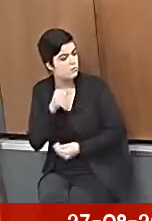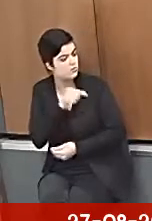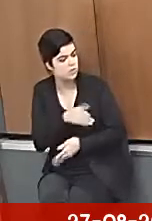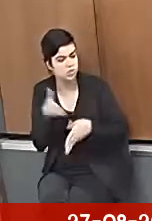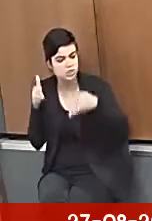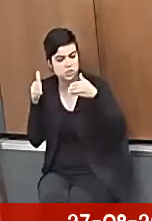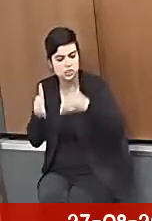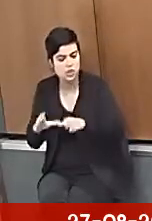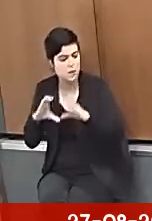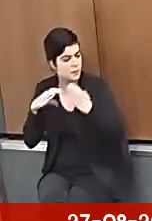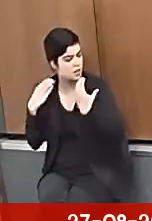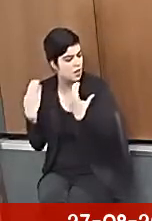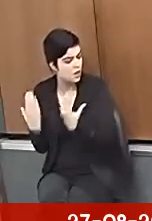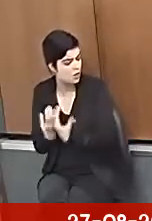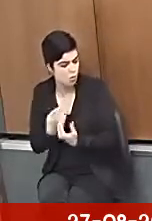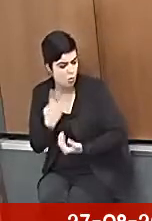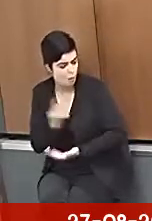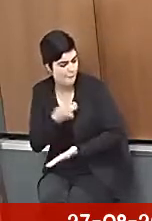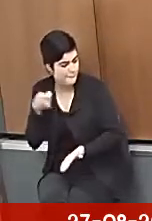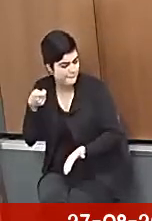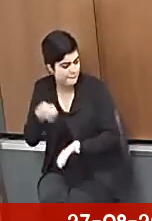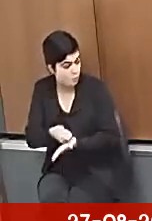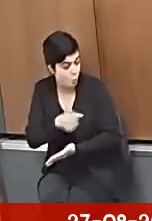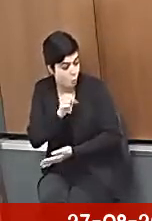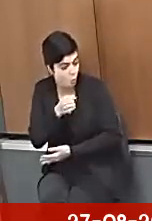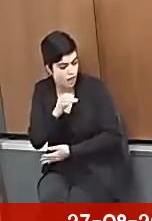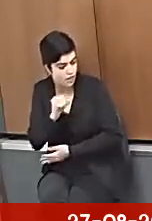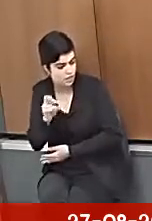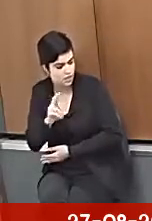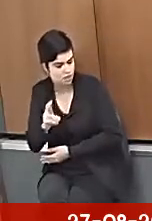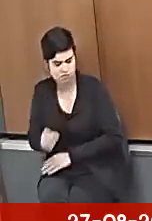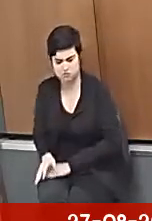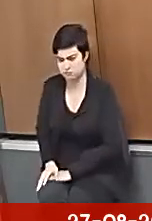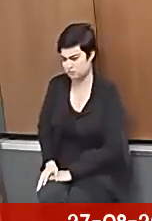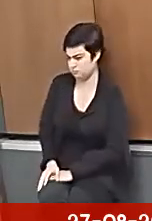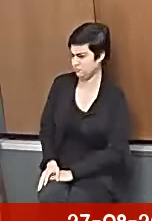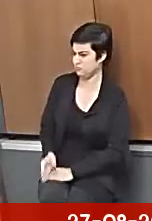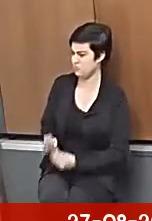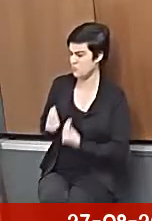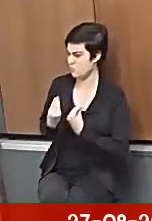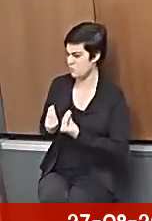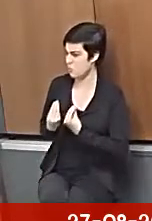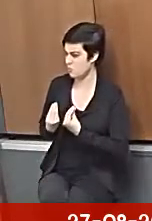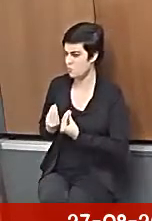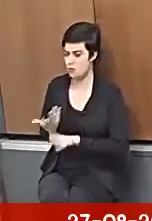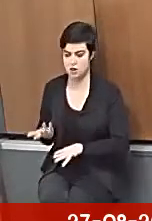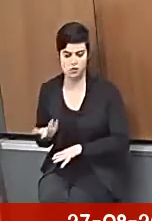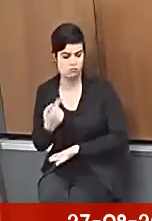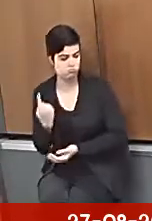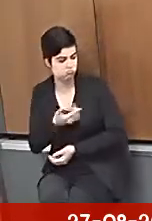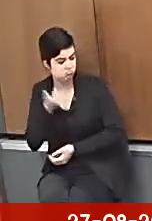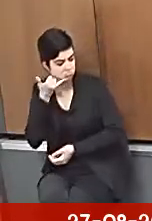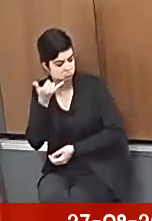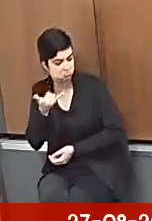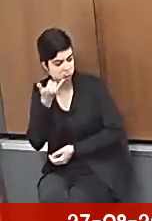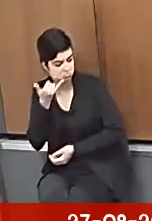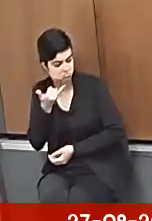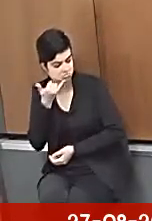nós pagou que 80 reais aqui foi como assim o agente ligou que